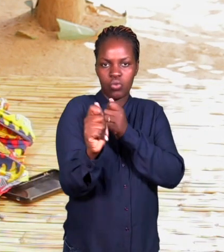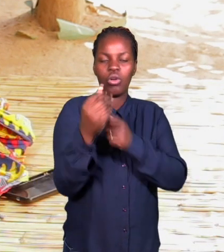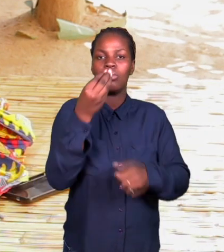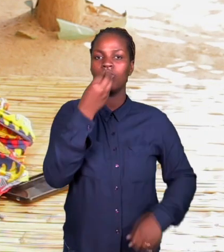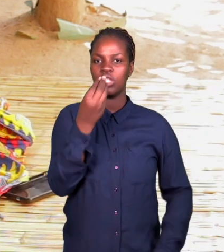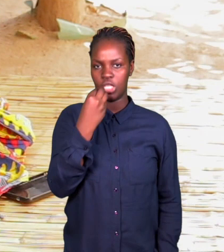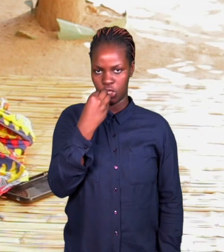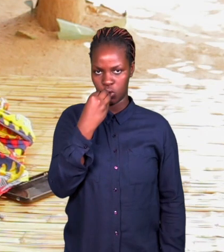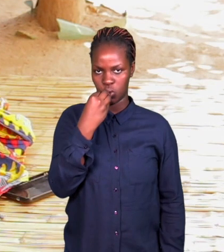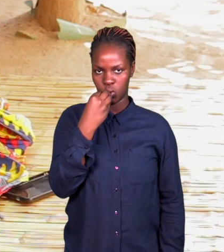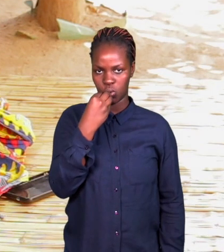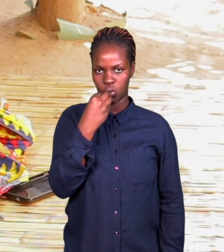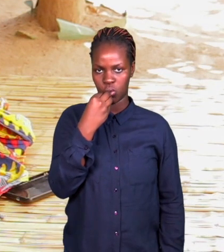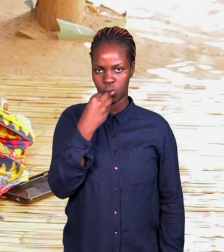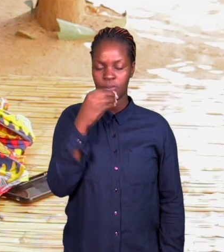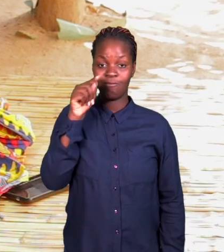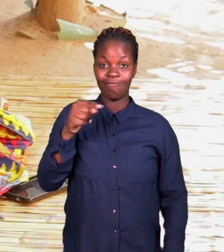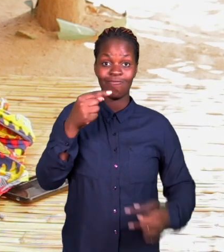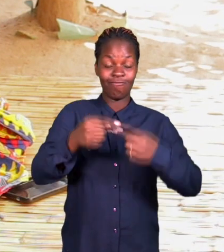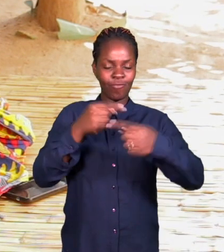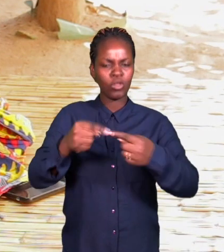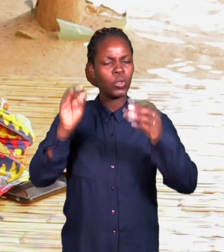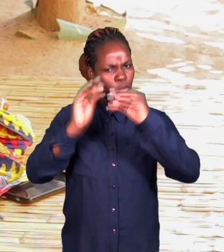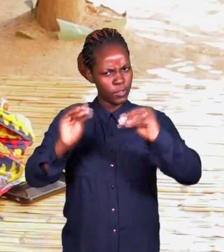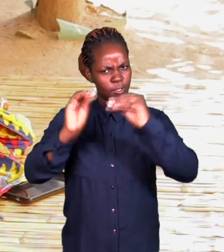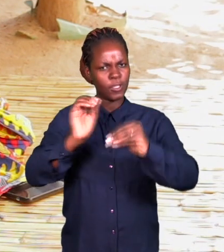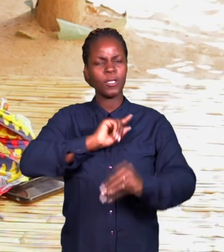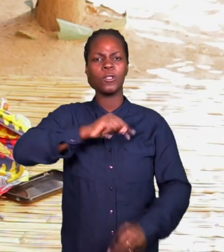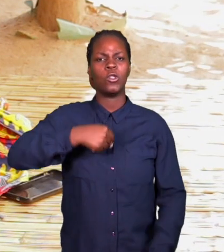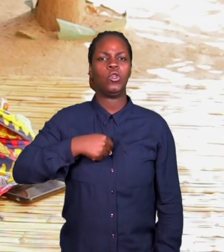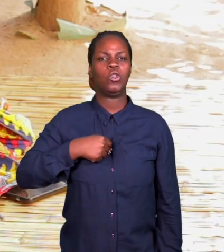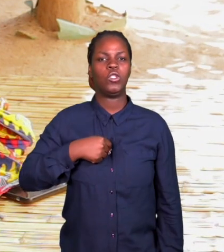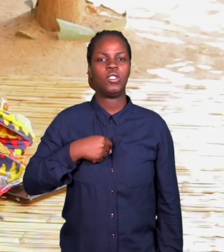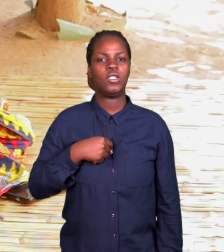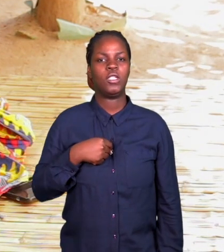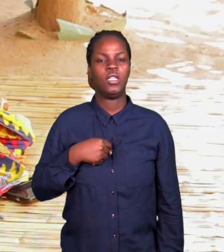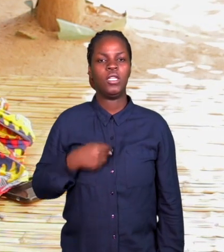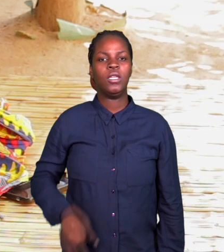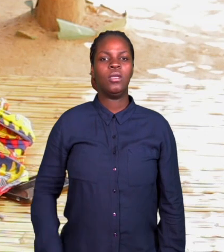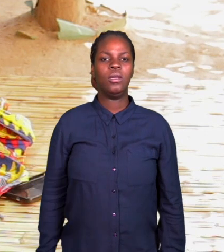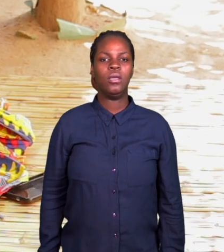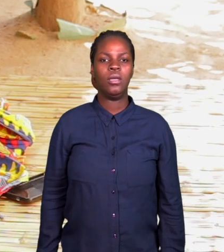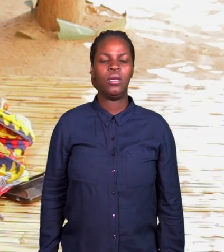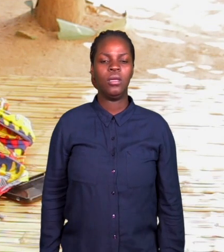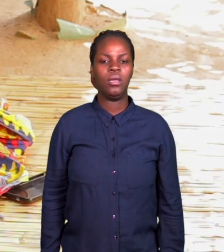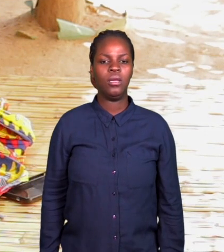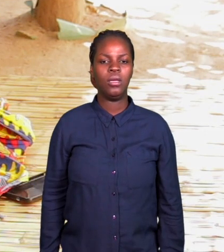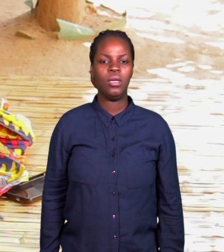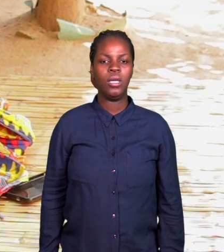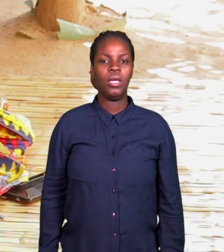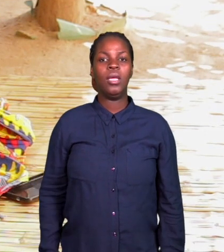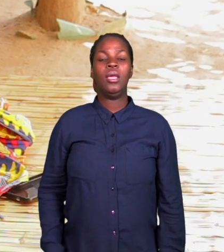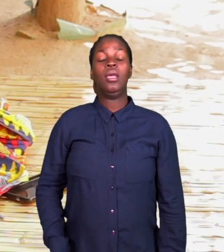Transforma Nutrition, que chamam por Yolha Parokumi. Sim, costuma nos ensinar também que não